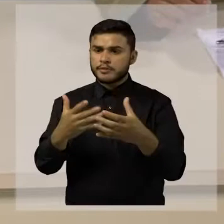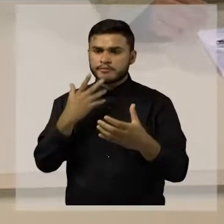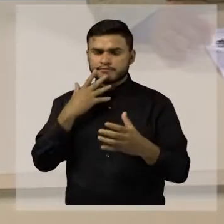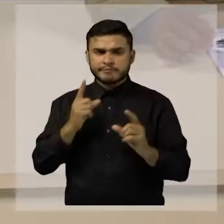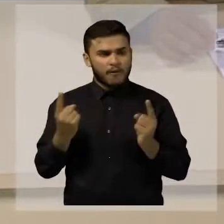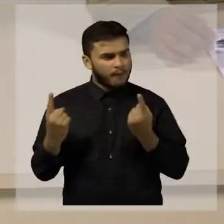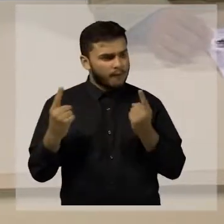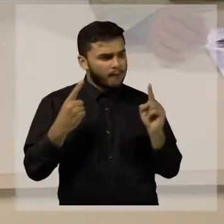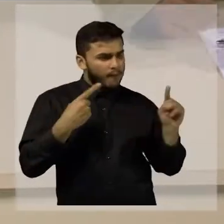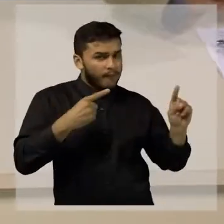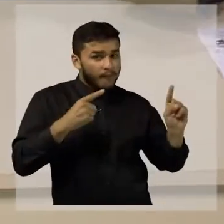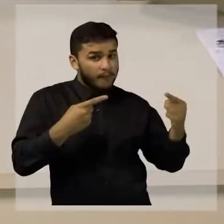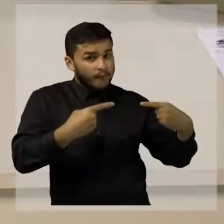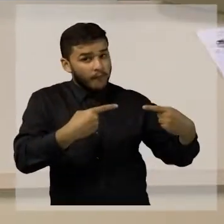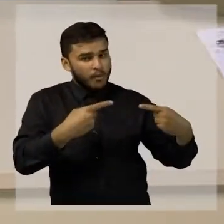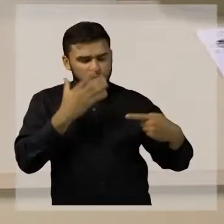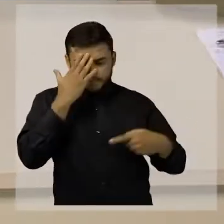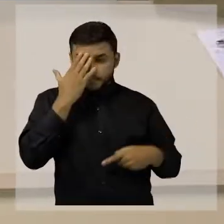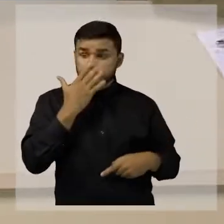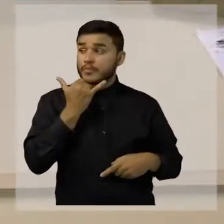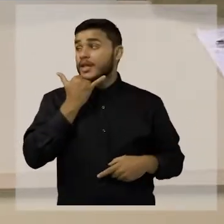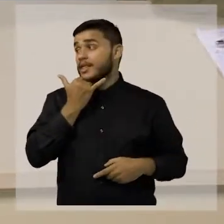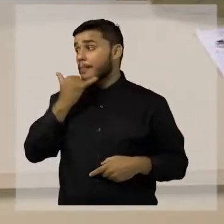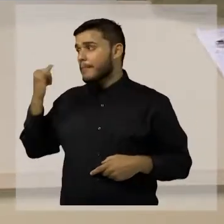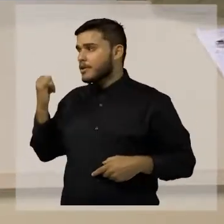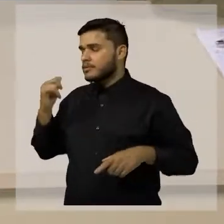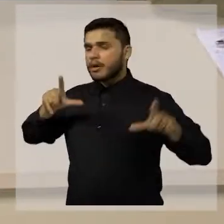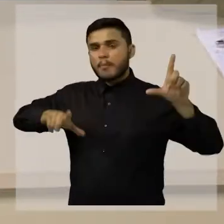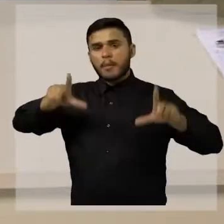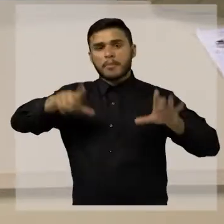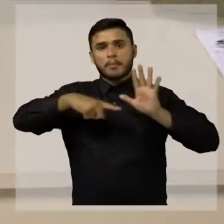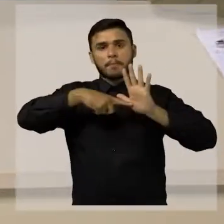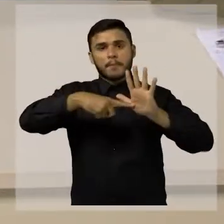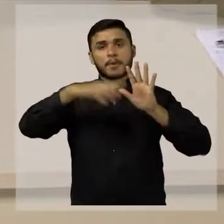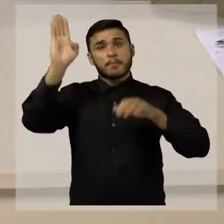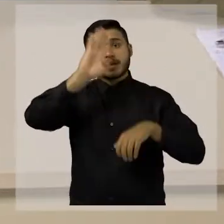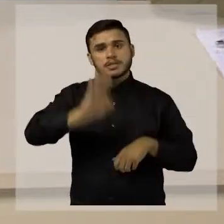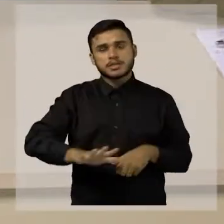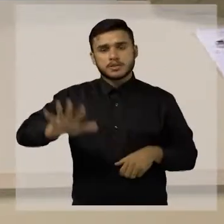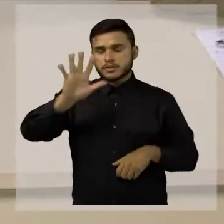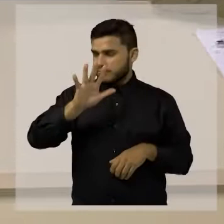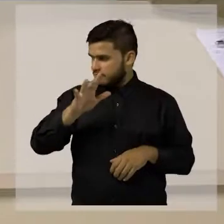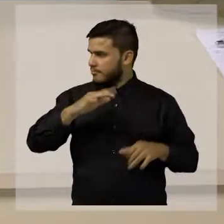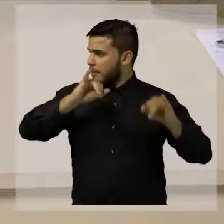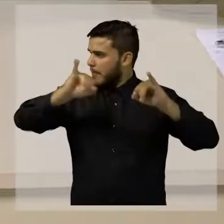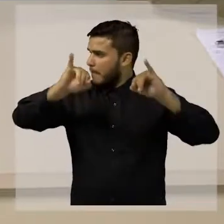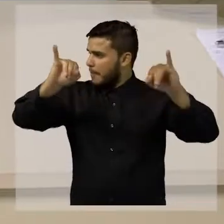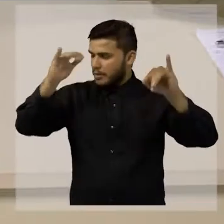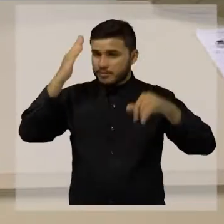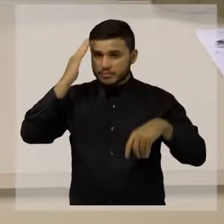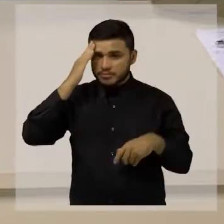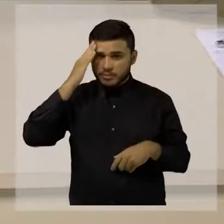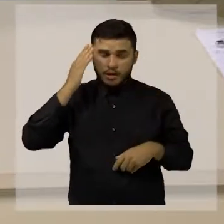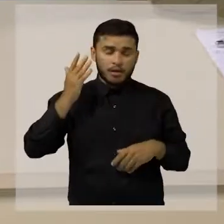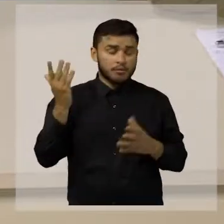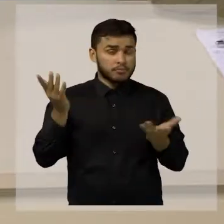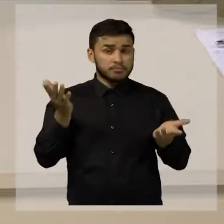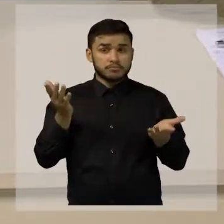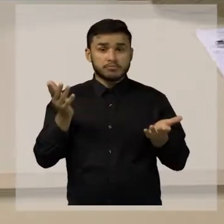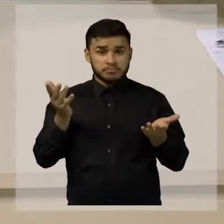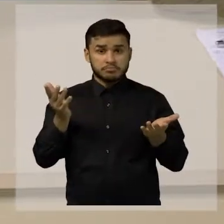vezes, dependem muito da pauta feita pela imprensa nacional ou os veículos de comunicações da área